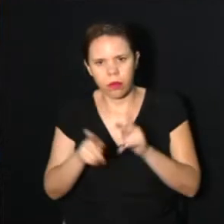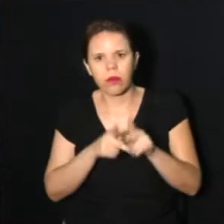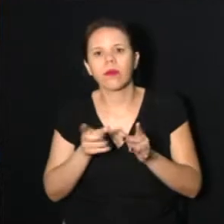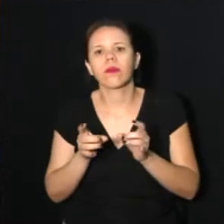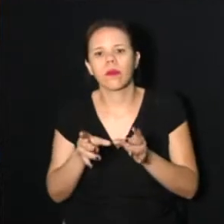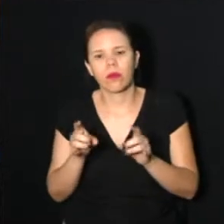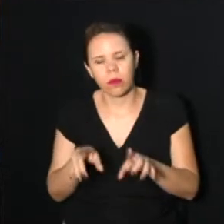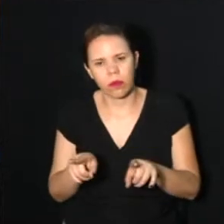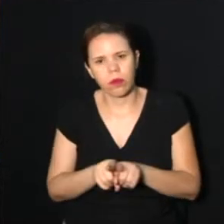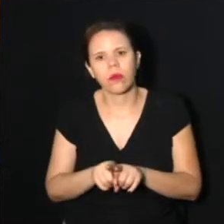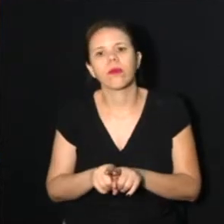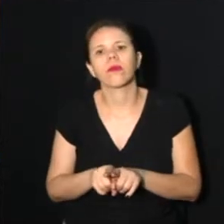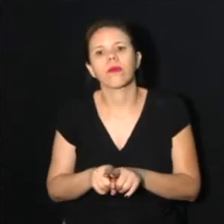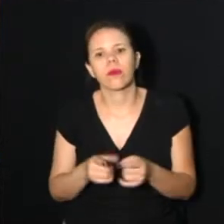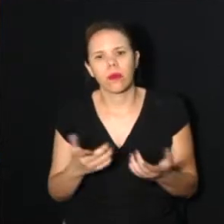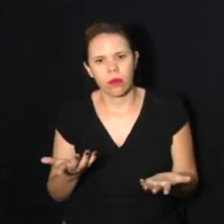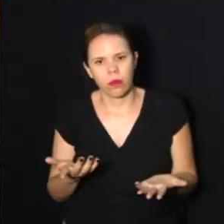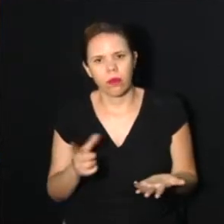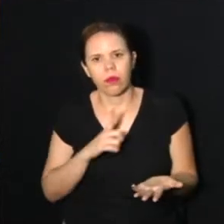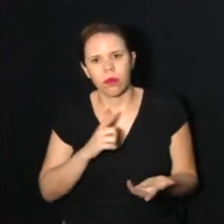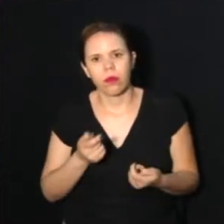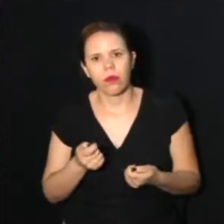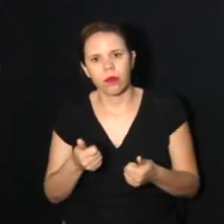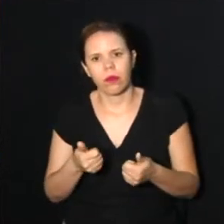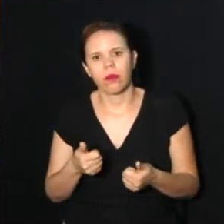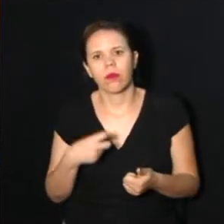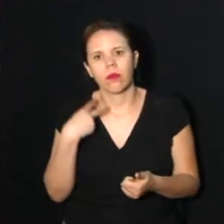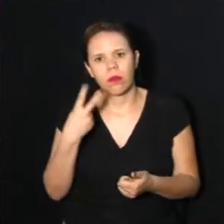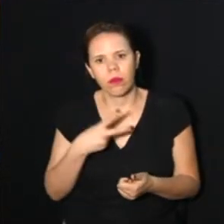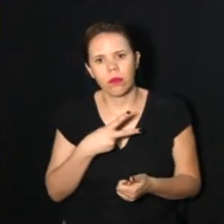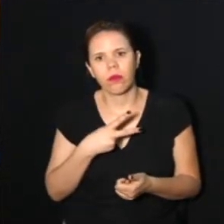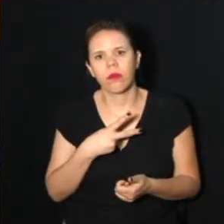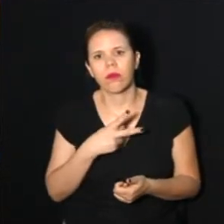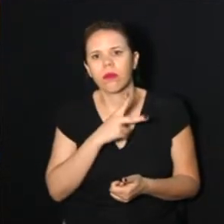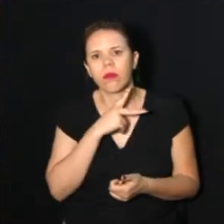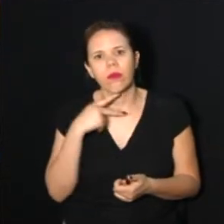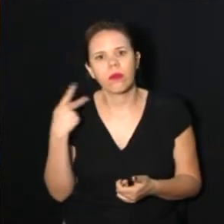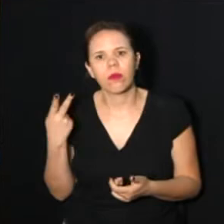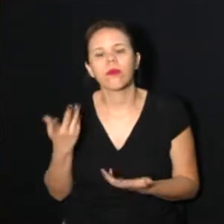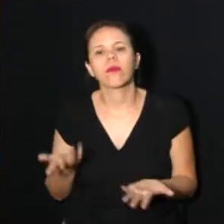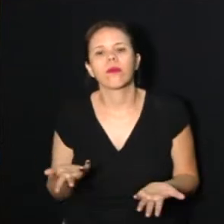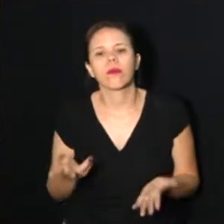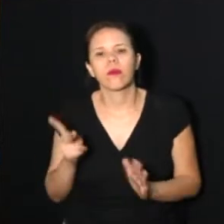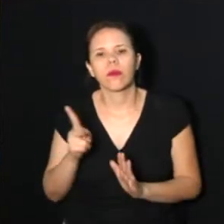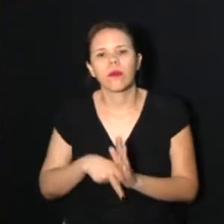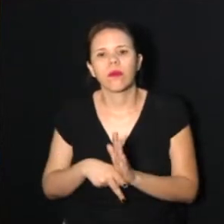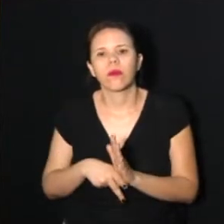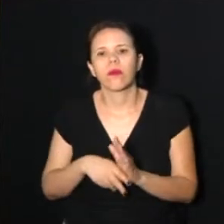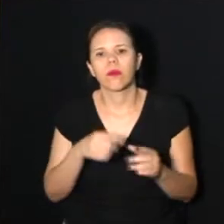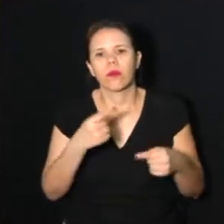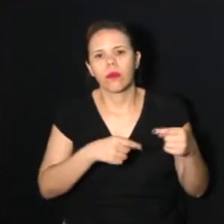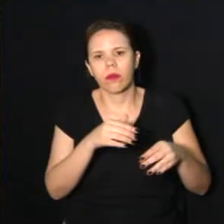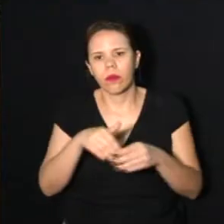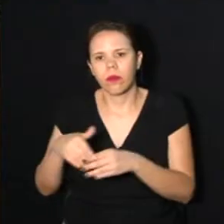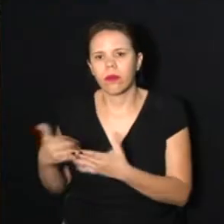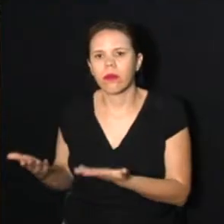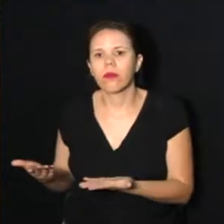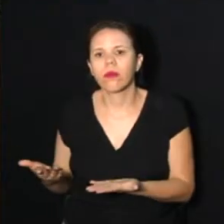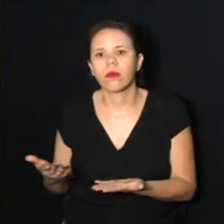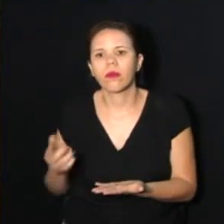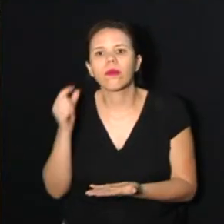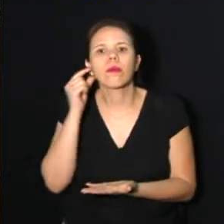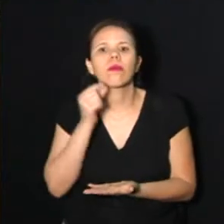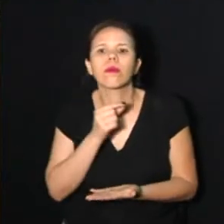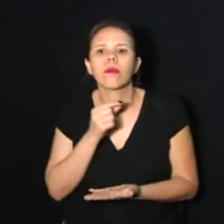outras providências. Existe um parecer favorável do vereador Pirmínio Monteiro. Com parecer favorável, o projeto entra em discussão e votação. Vereador Marcelo